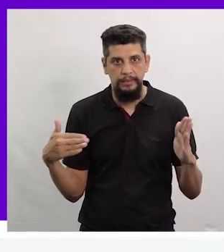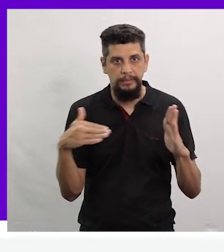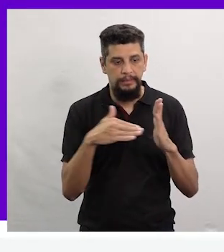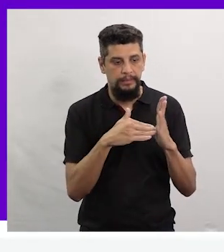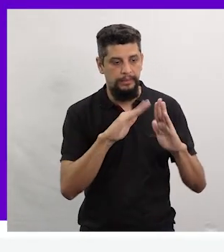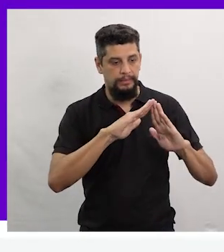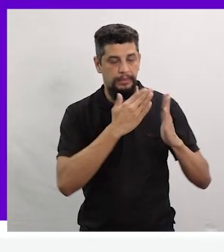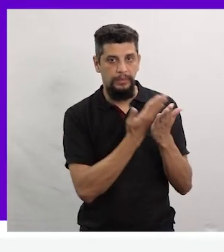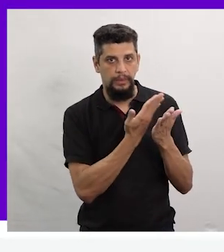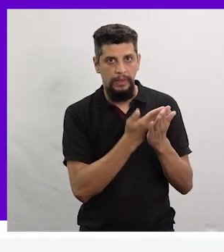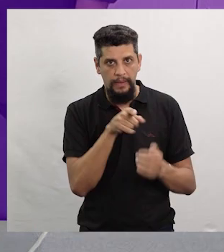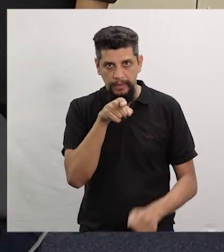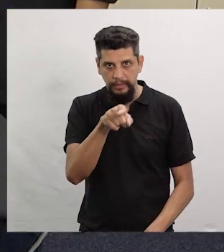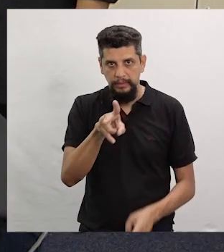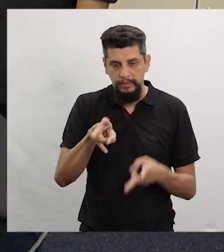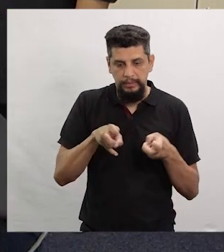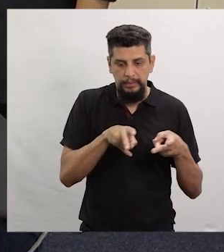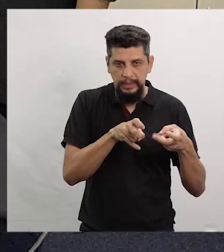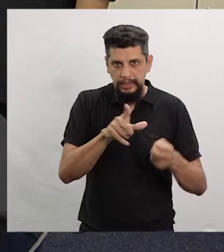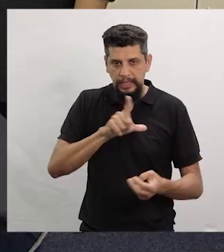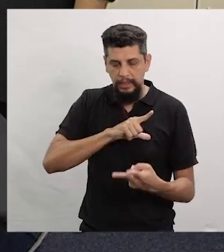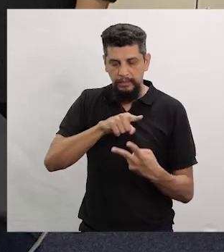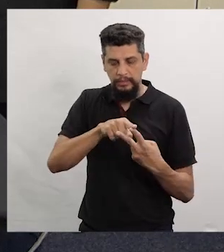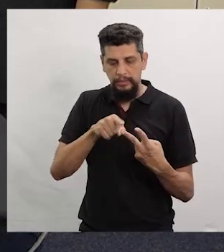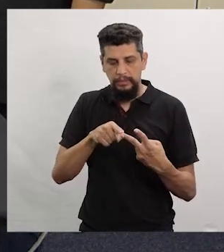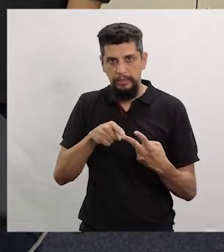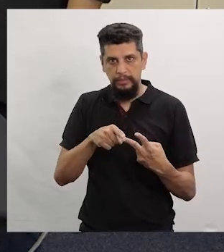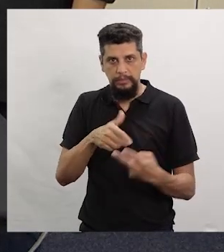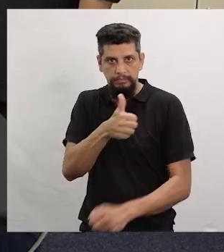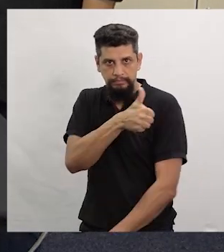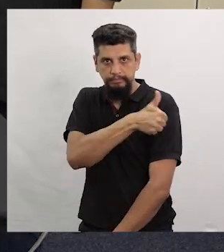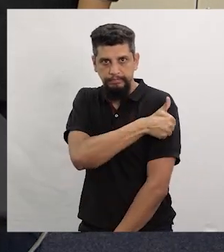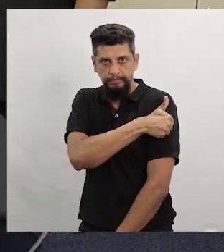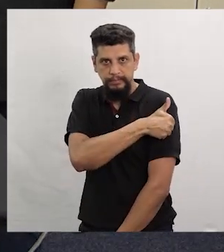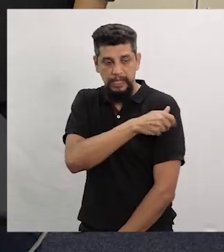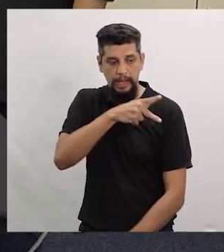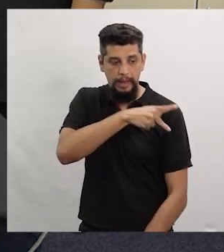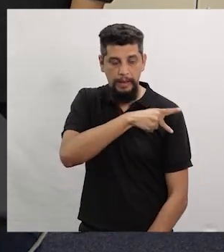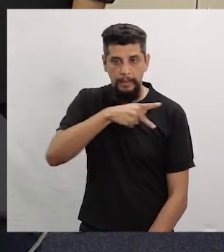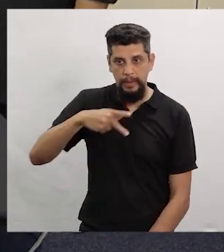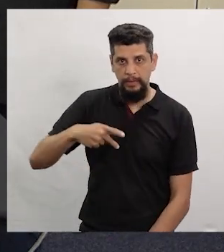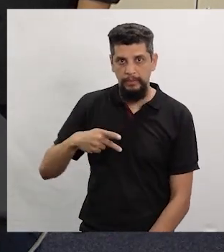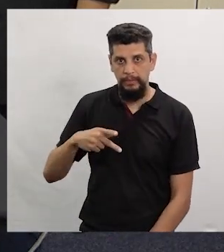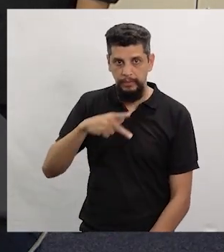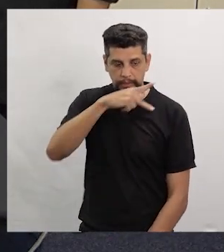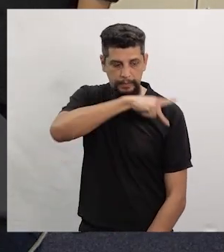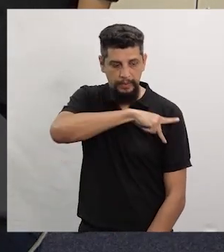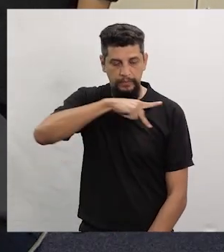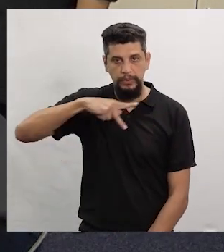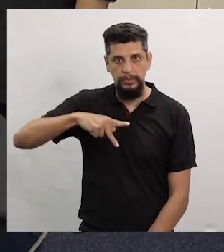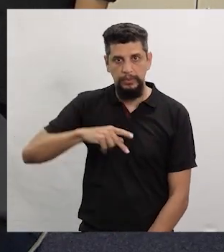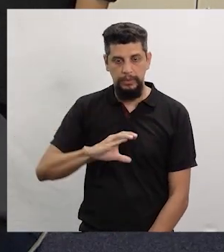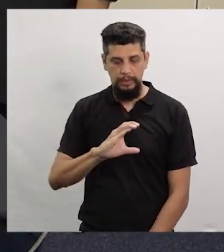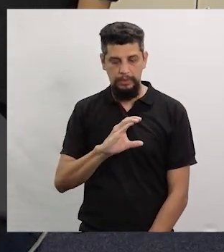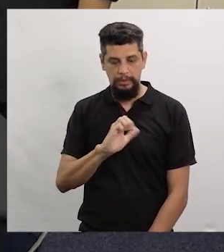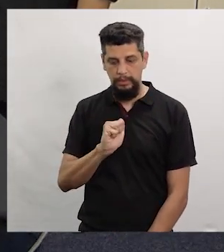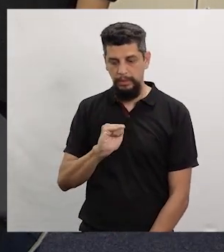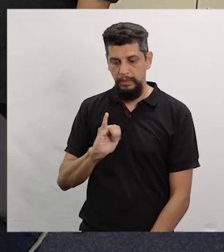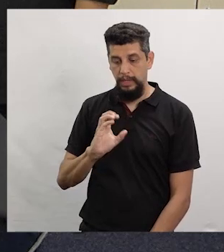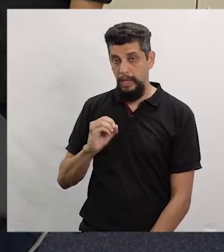vocês estão percebendo que nós temos dois colegas aqui a professora vai ser o o